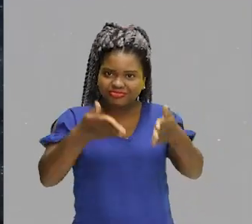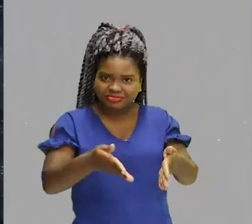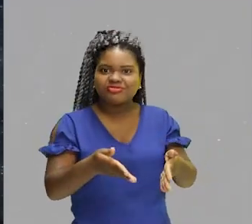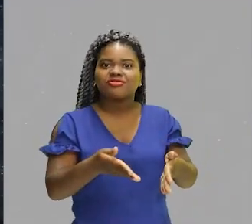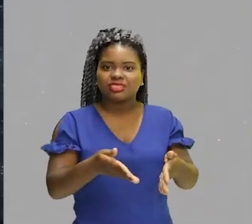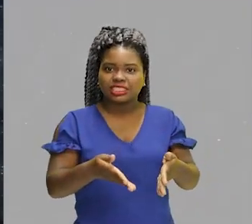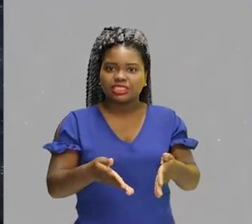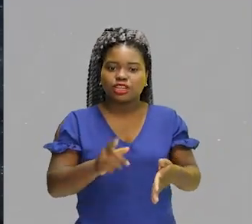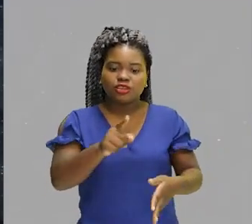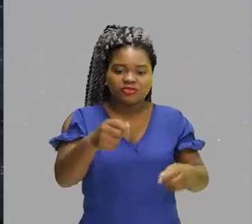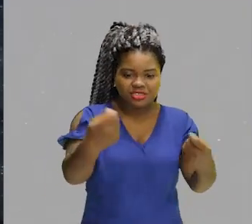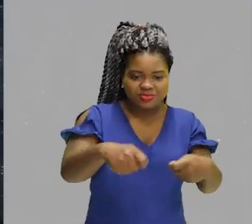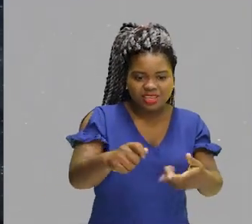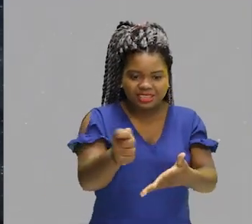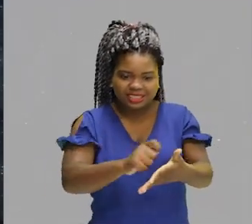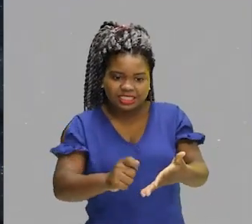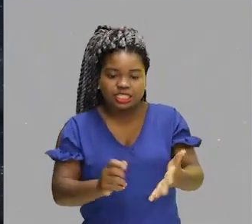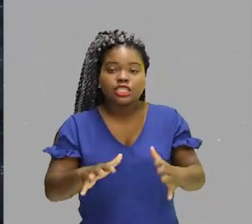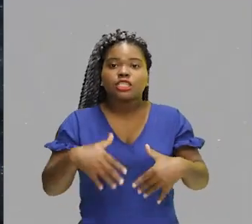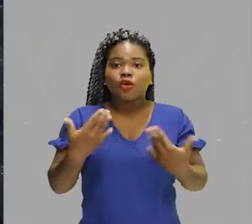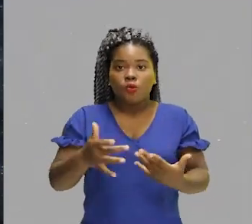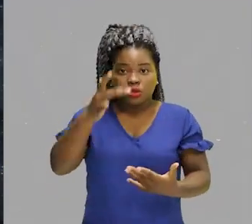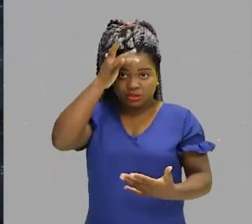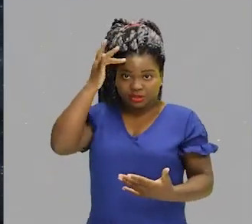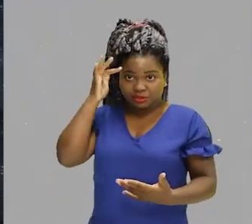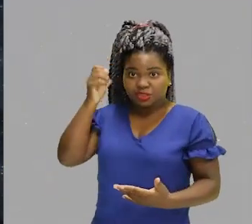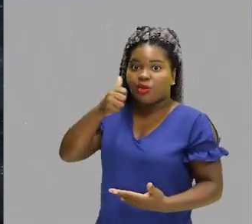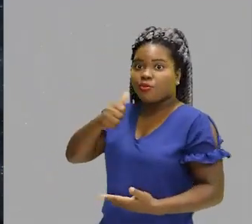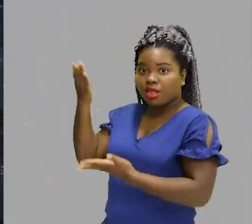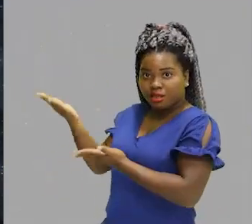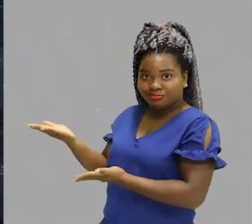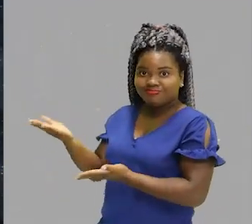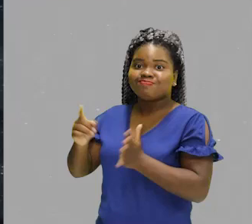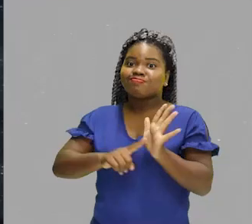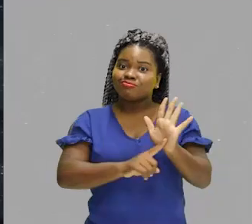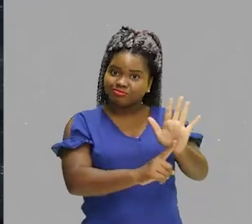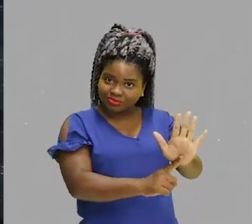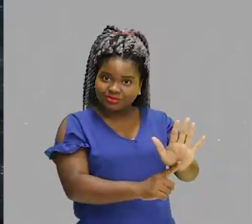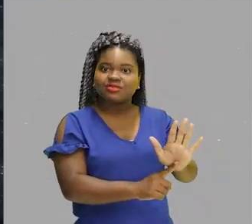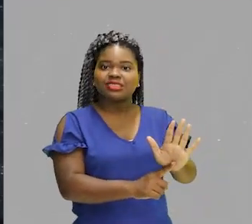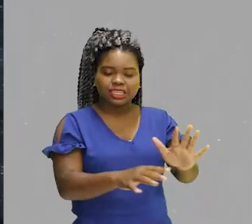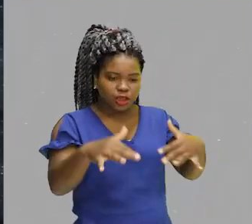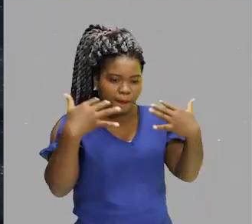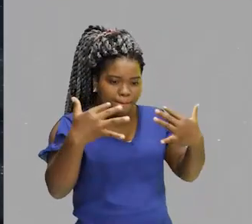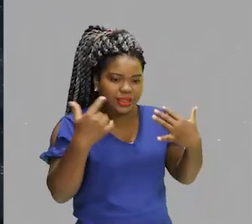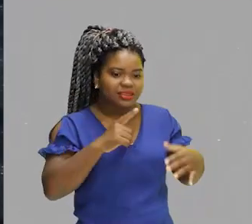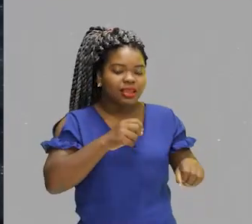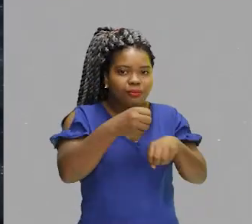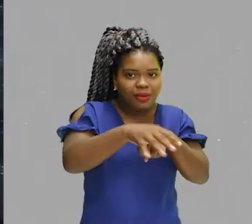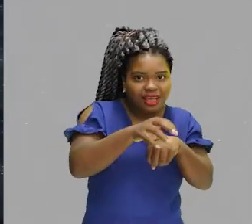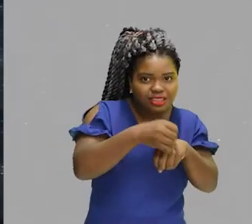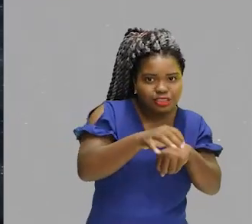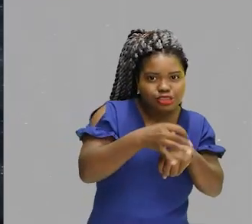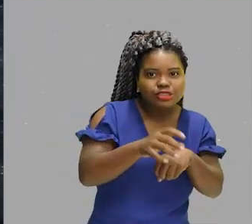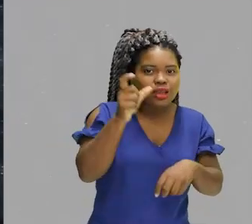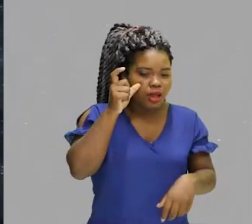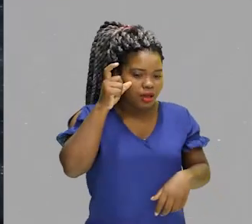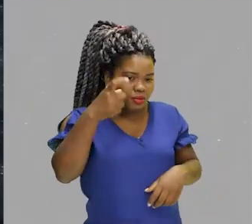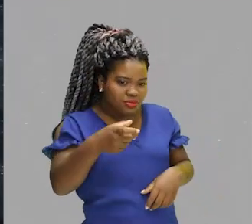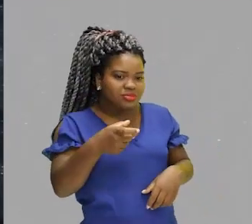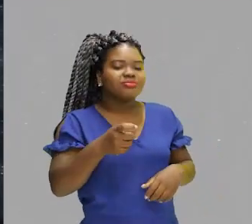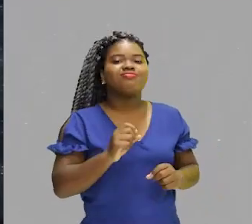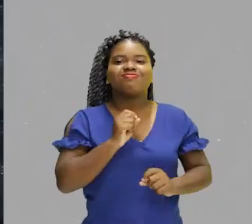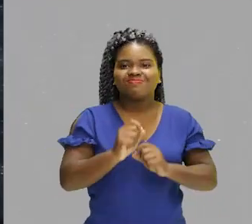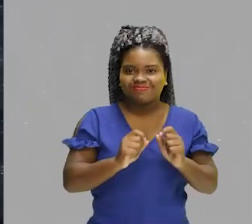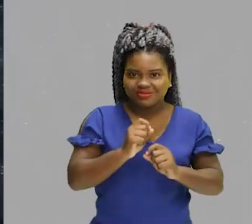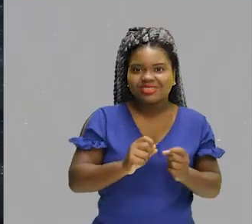que vocês precisam anotar. Então, quando ela aparecer, fiquem bem atentos, que sempre tem uma dica, sempre tem uma curiosidade, um vocabulário diferente,